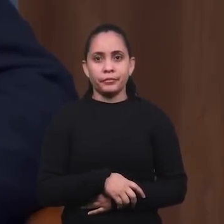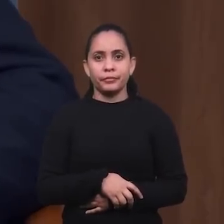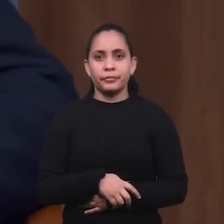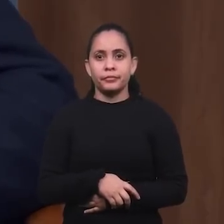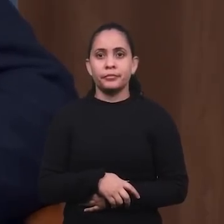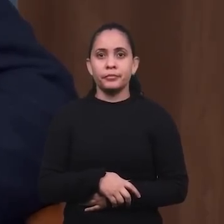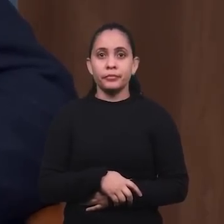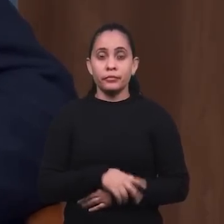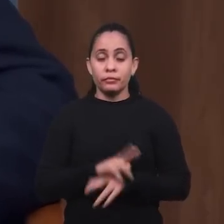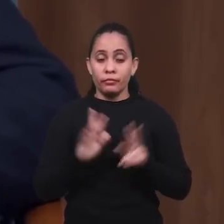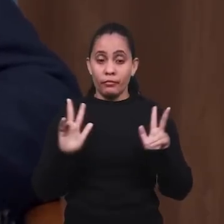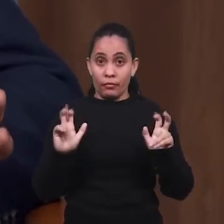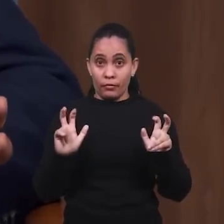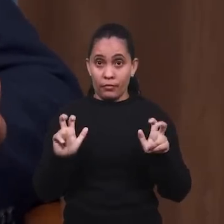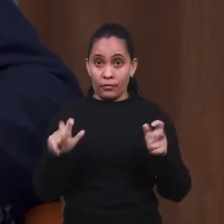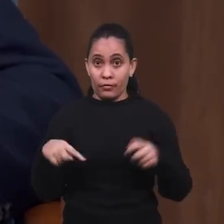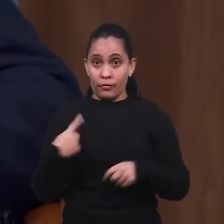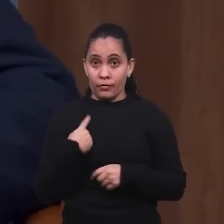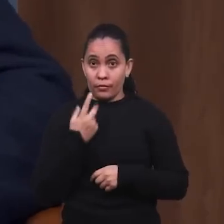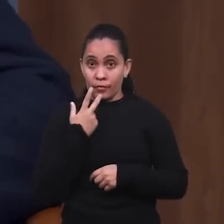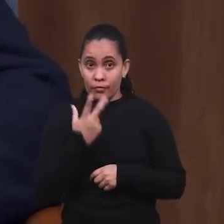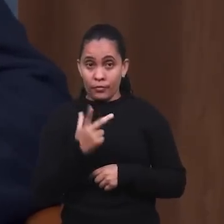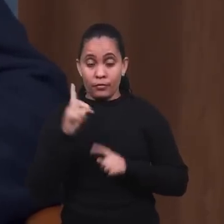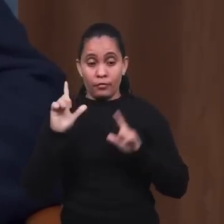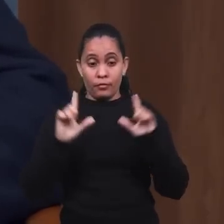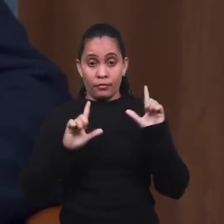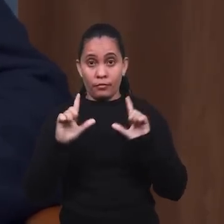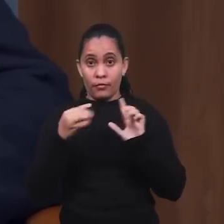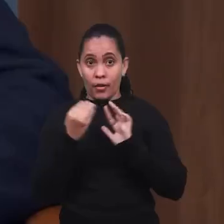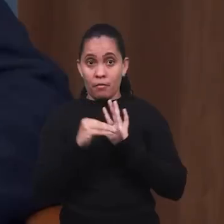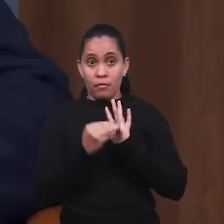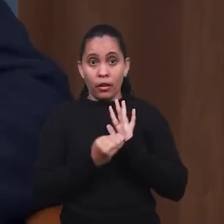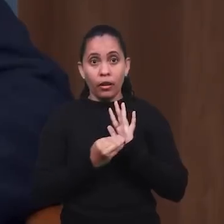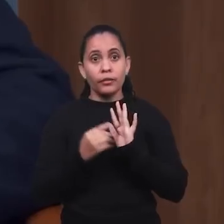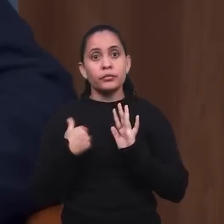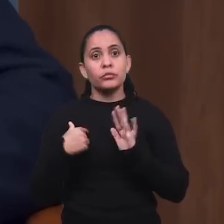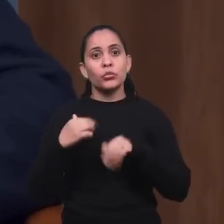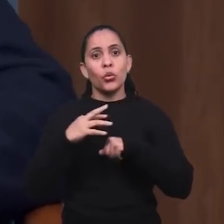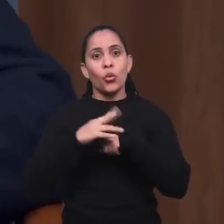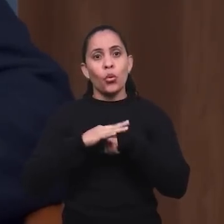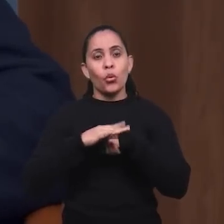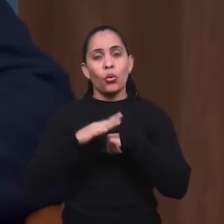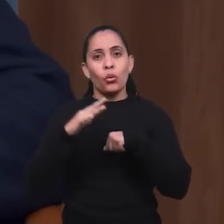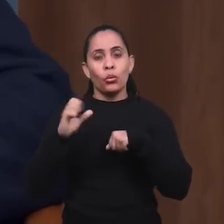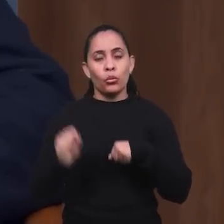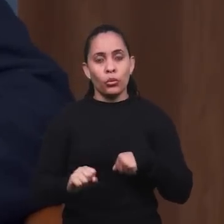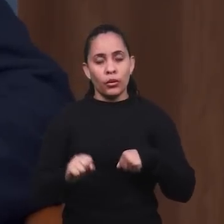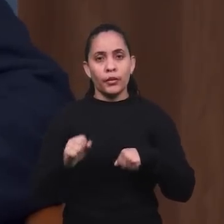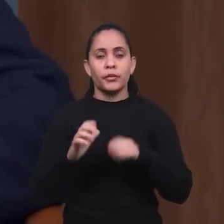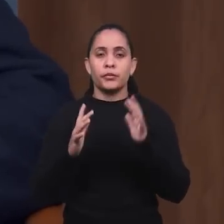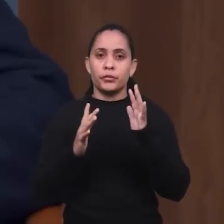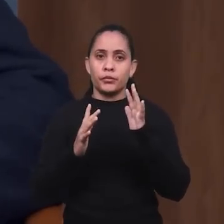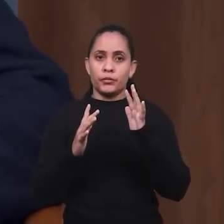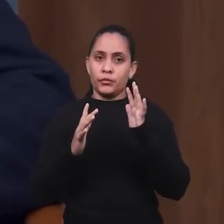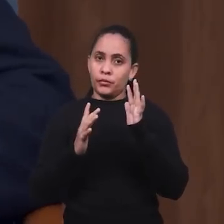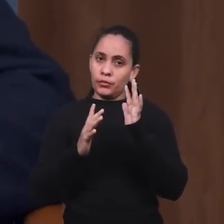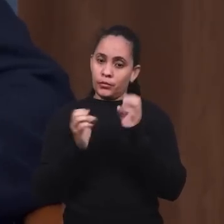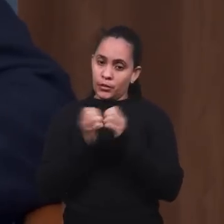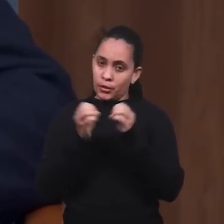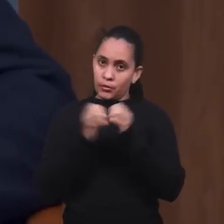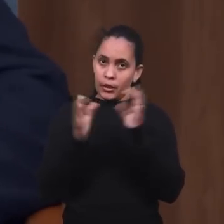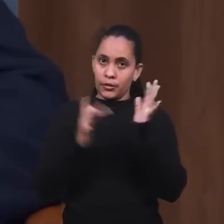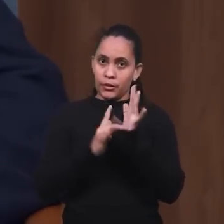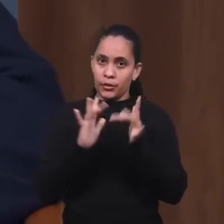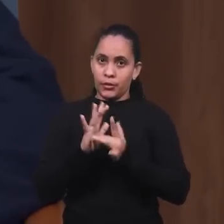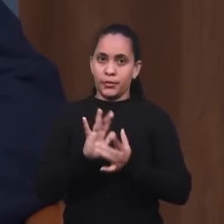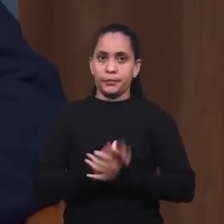sobre esses assuntos que nós temos falado nos últimos programas, sobre as curas e os milagres de Jesus, mas